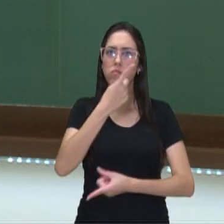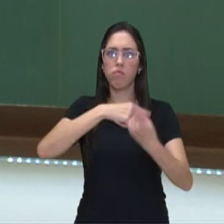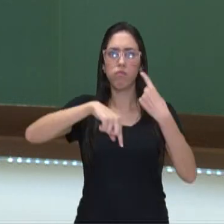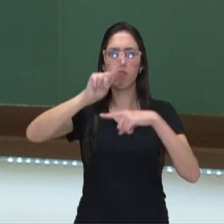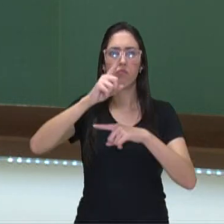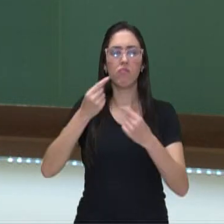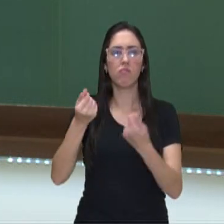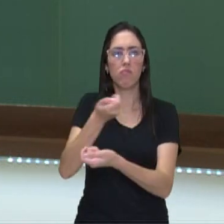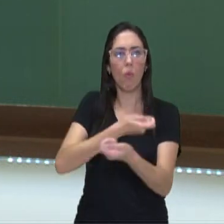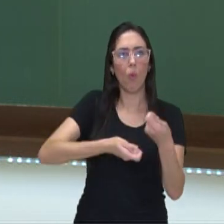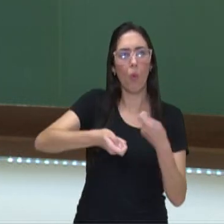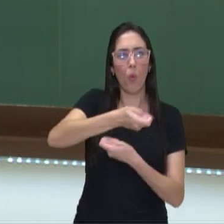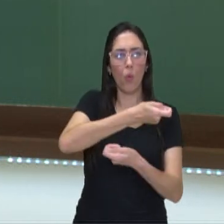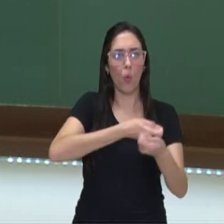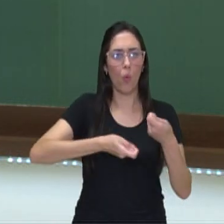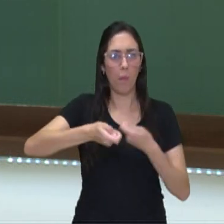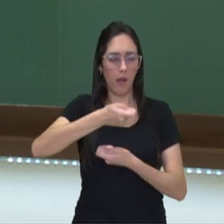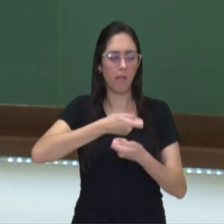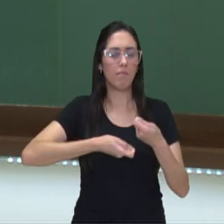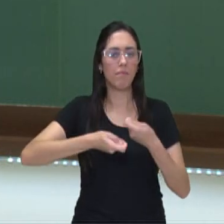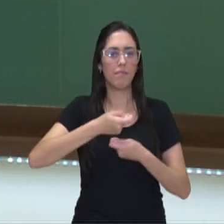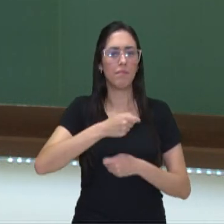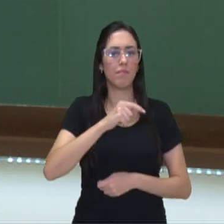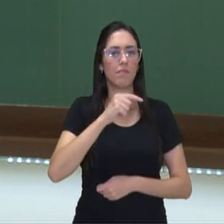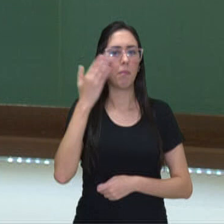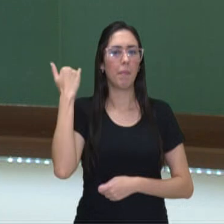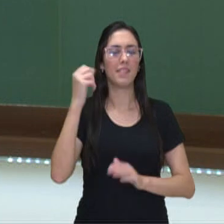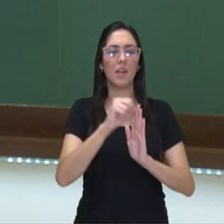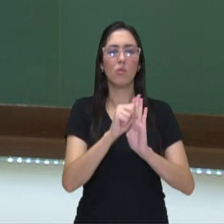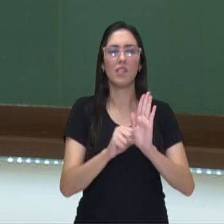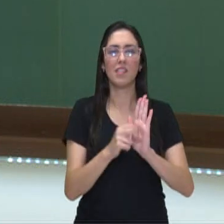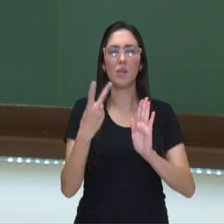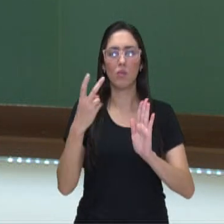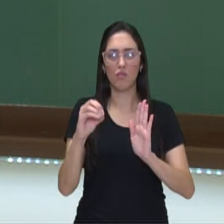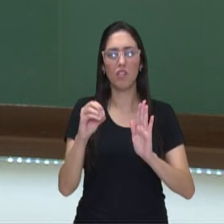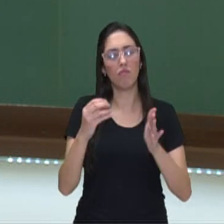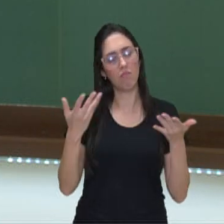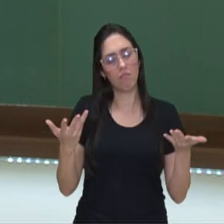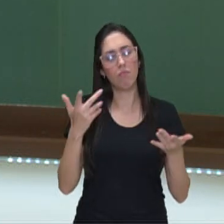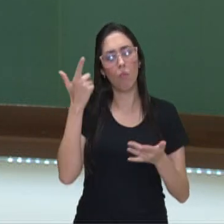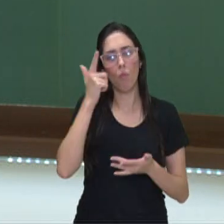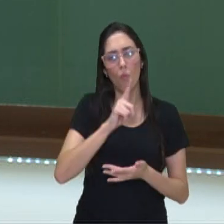20, que também ajudou que esse fator acontecesse.